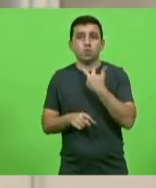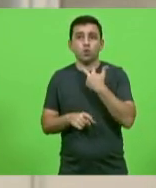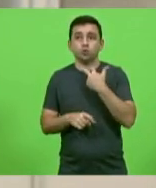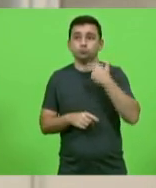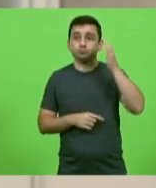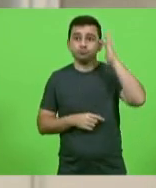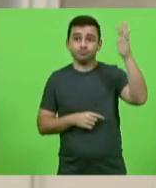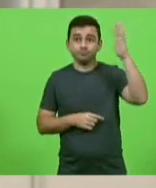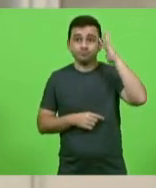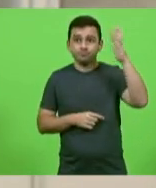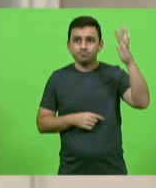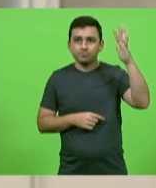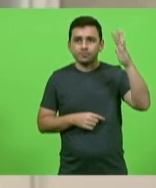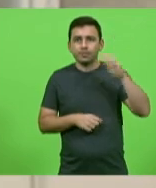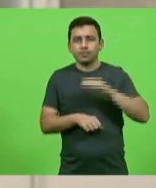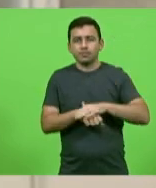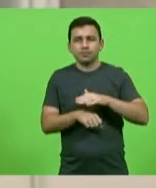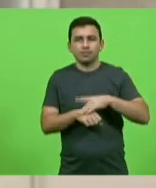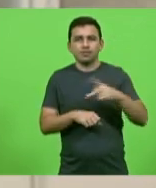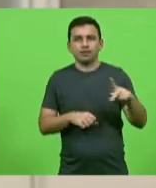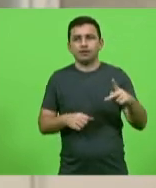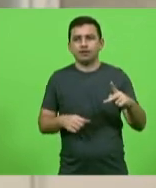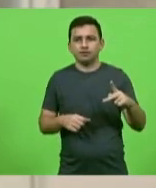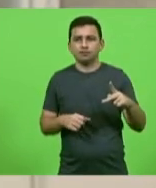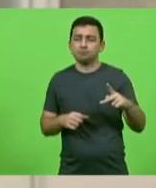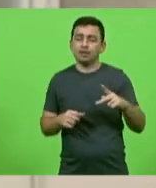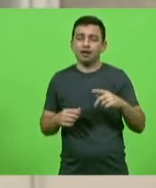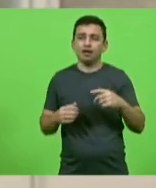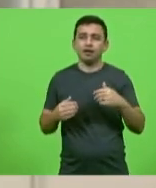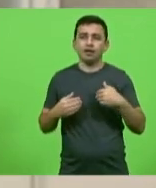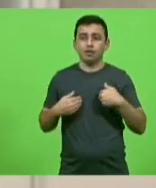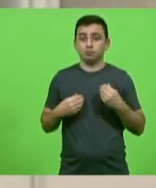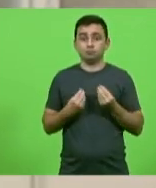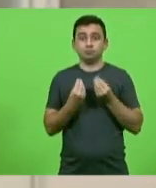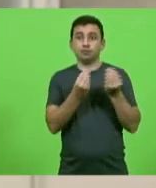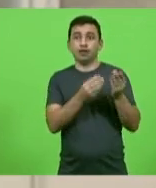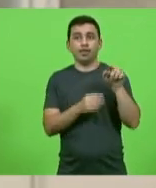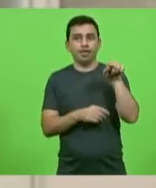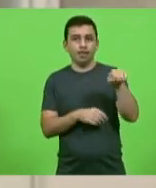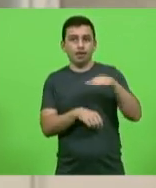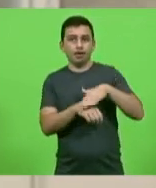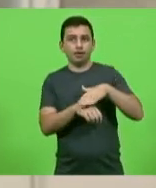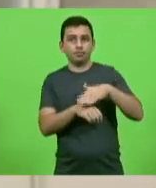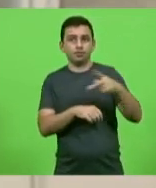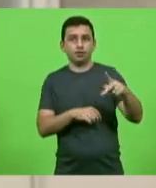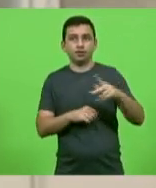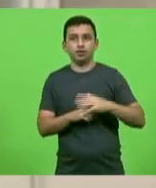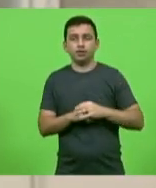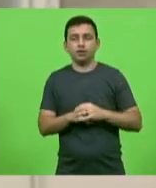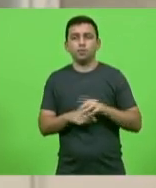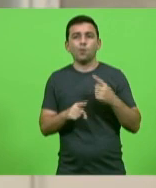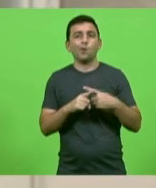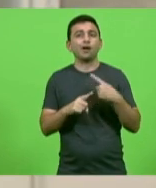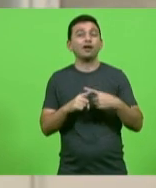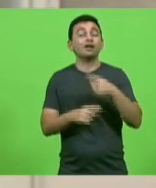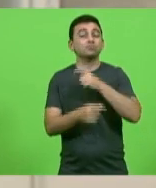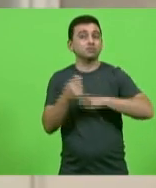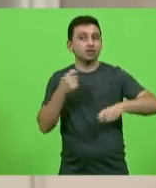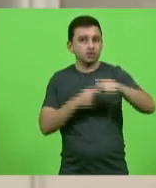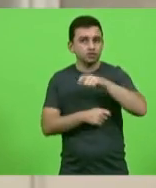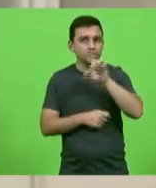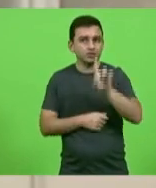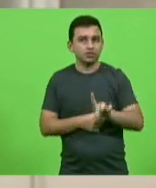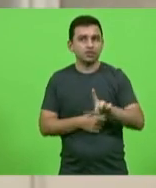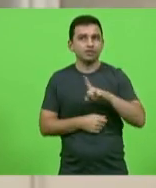qualquer tipo de ato abdicativo Nesse sentido porque no Direito Administrativo vigora o princípio